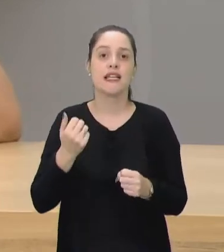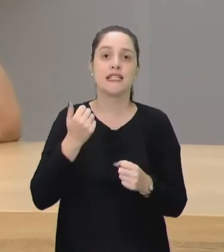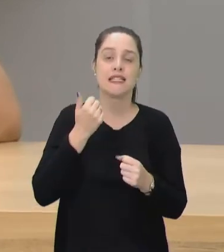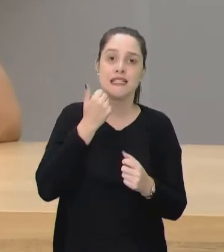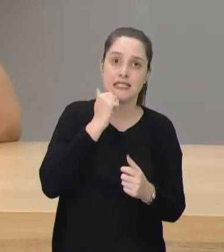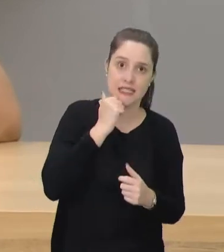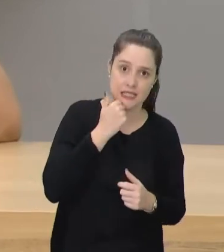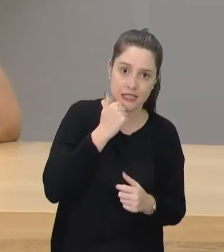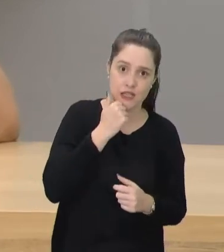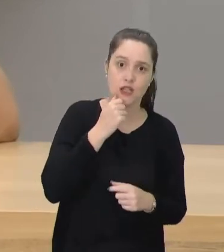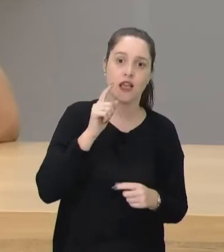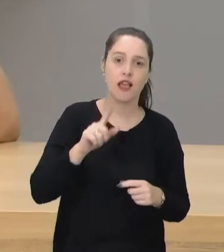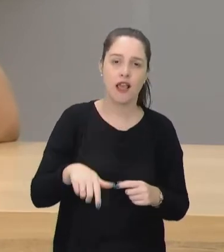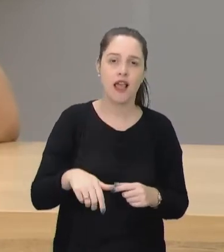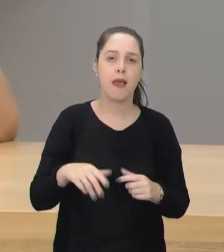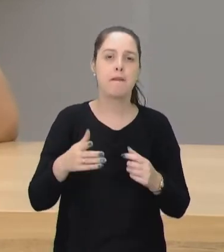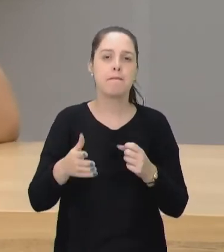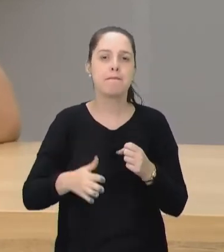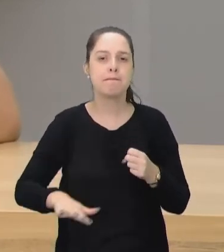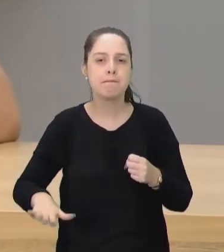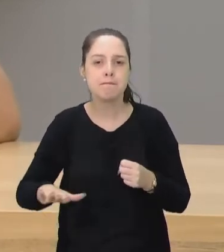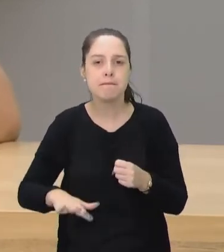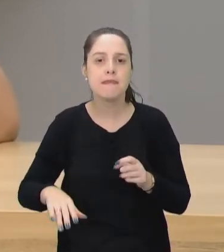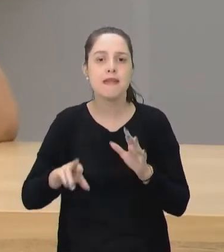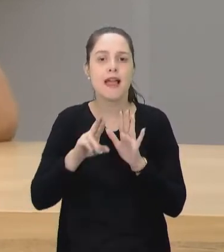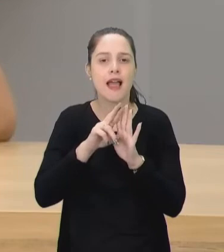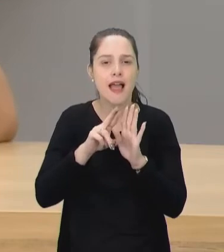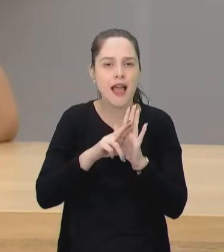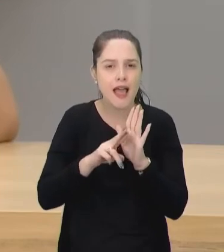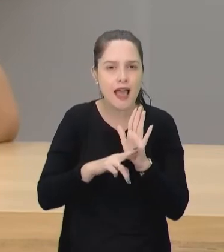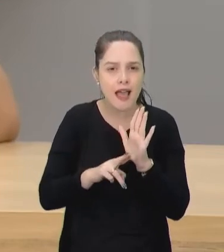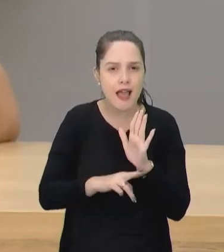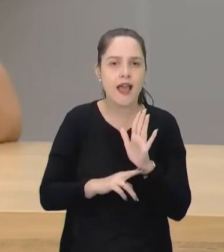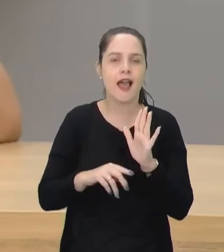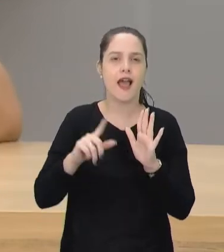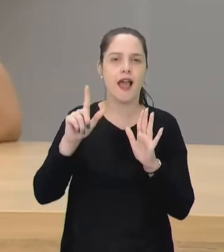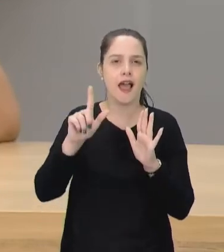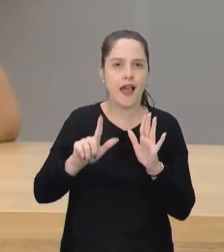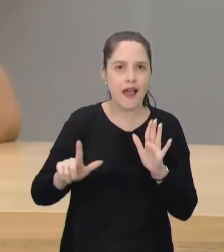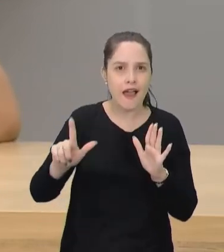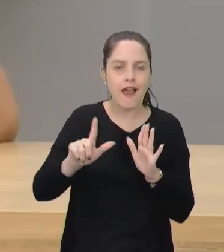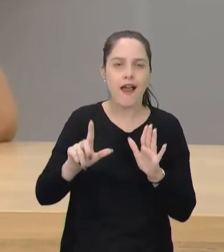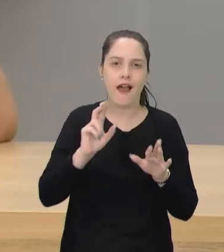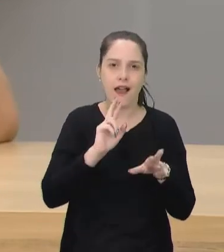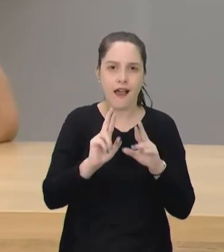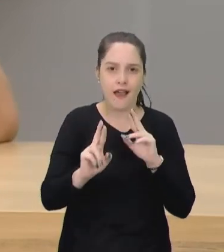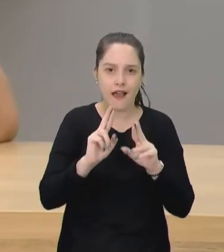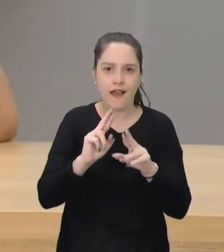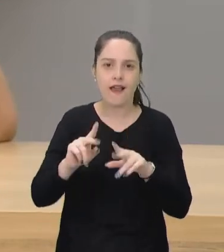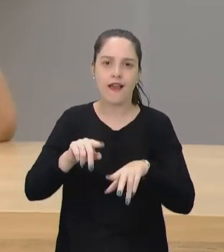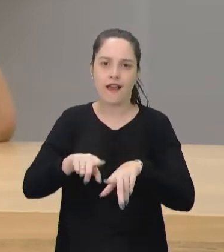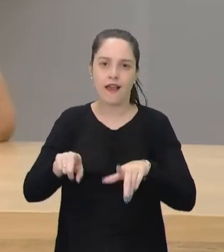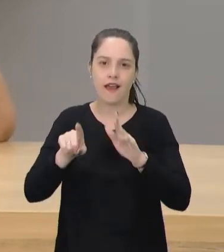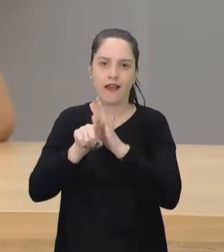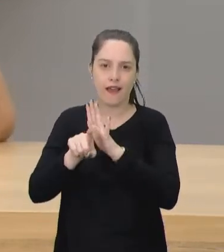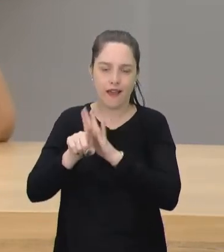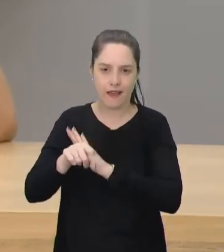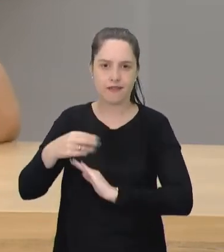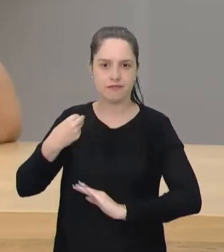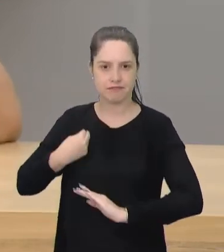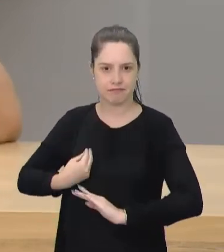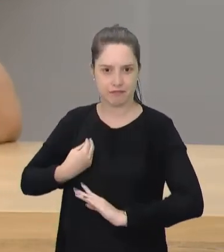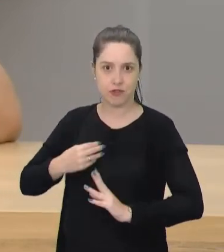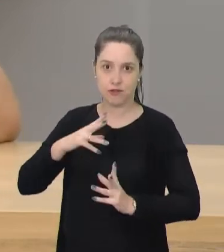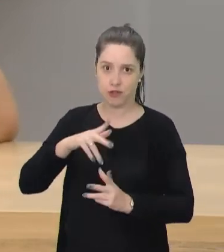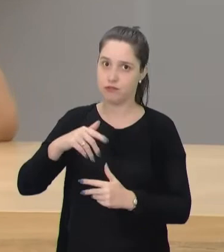científico, basicamente, a gente está falando de regras que usam a lógica para a gente responder questões sobre a vida, o universo e